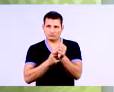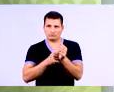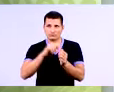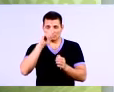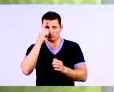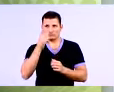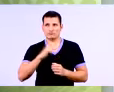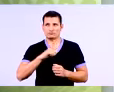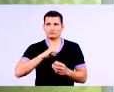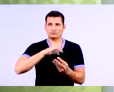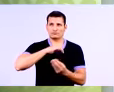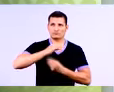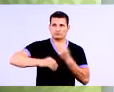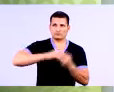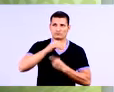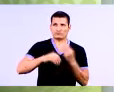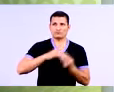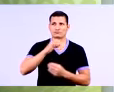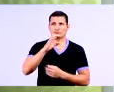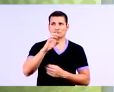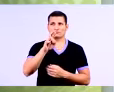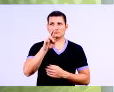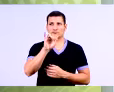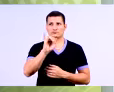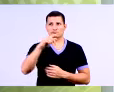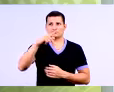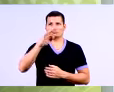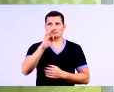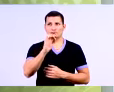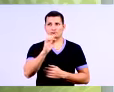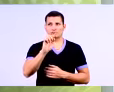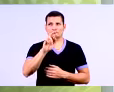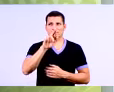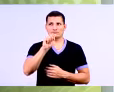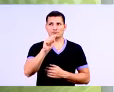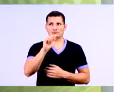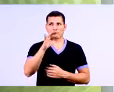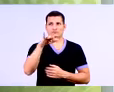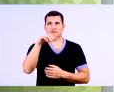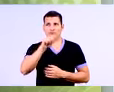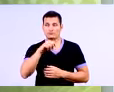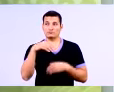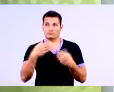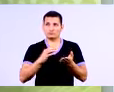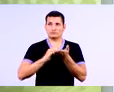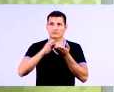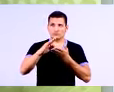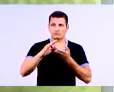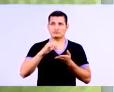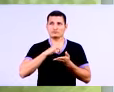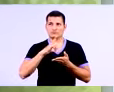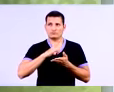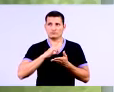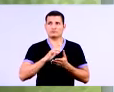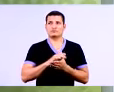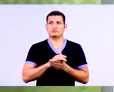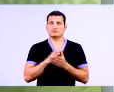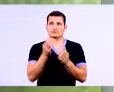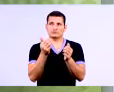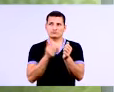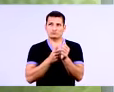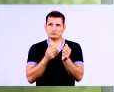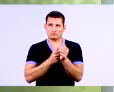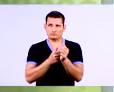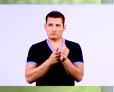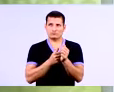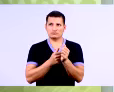criptografia interno. Então, ao enviar, esses dados são empacotados e são criados pacotes.